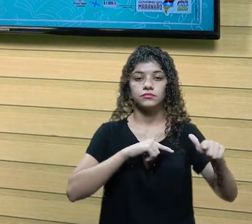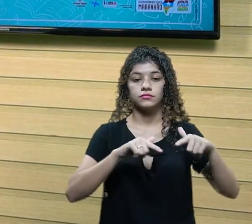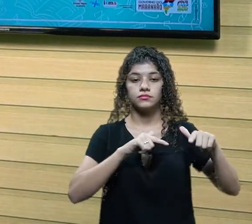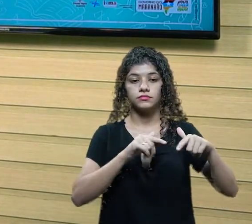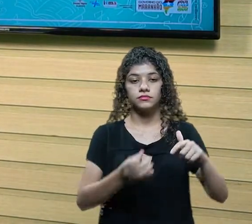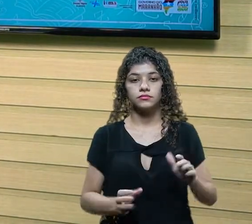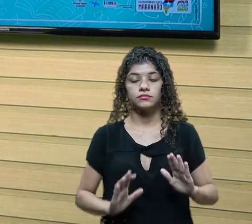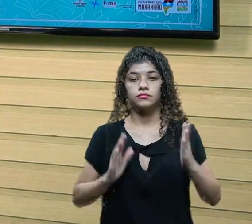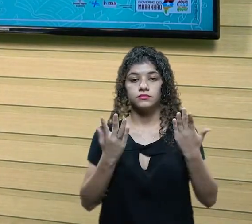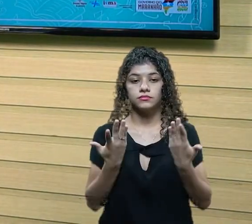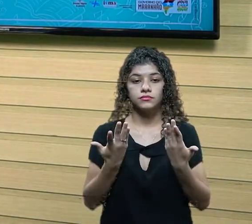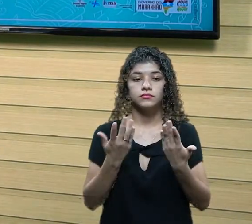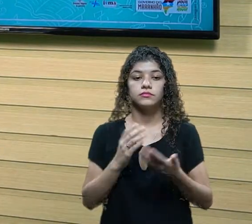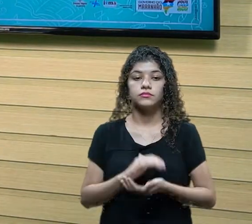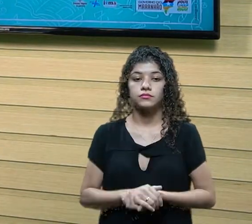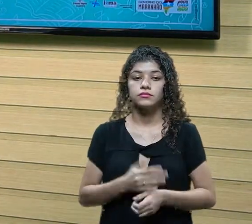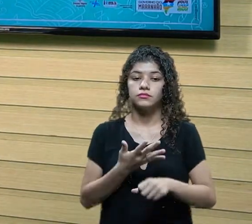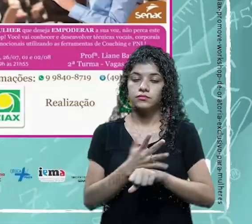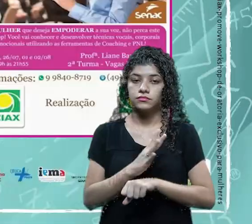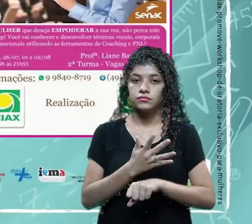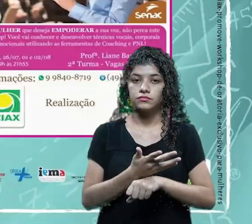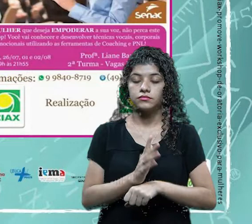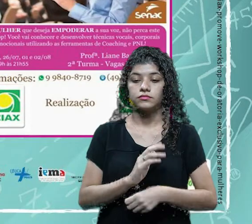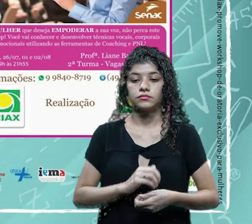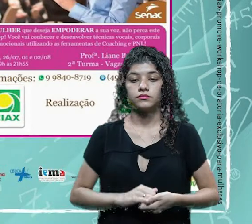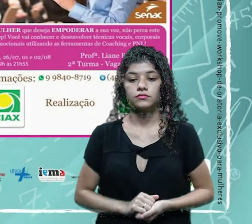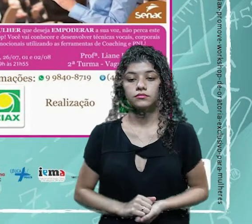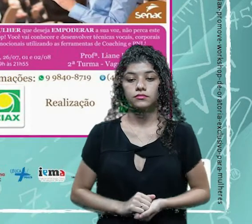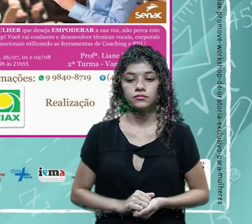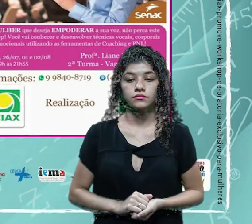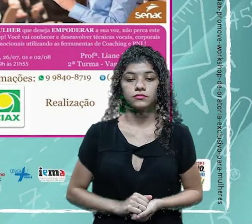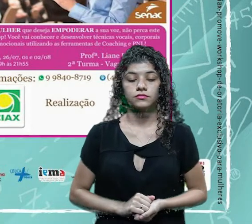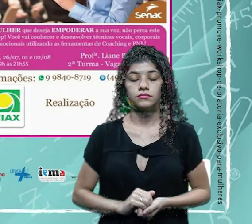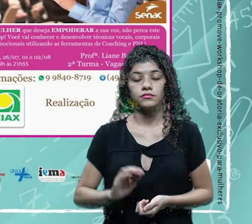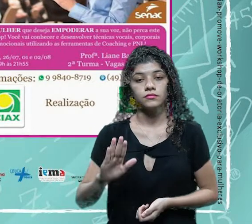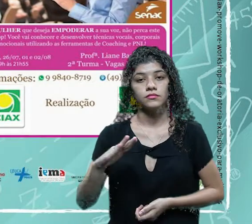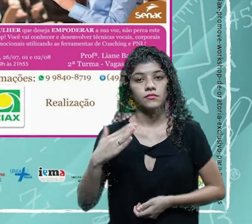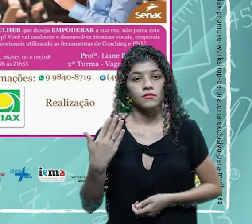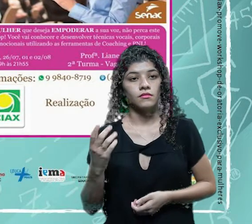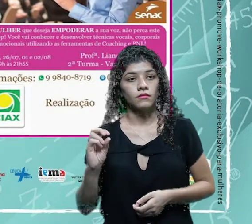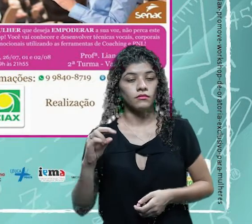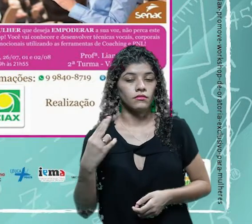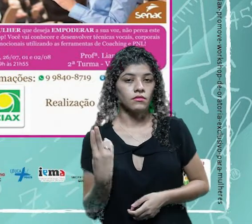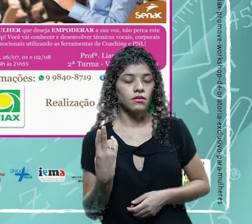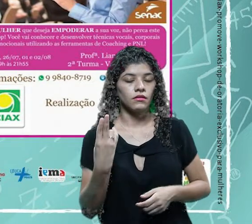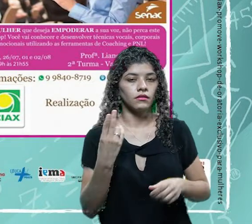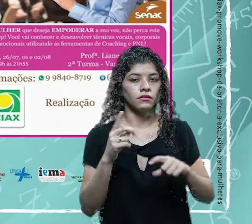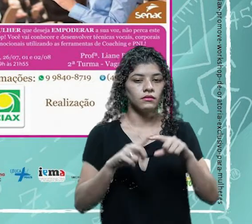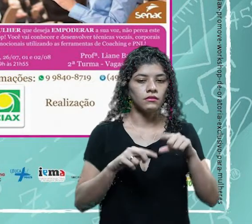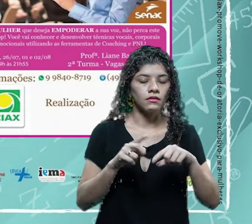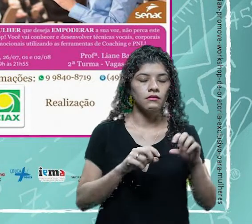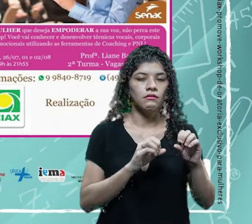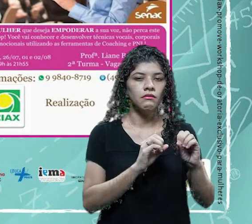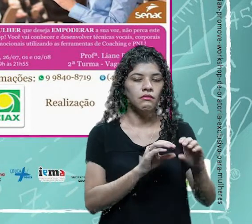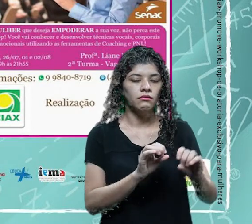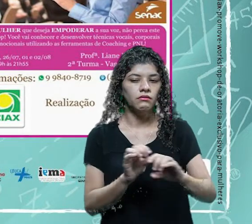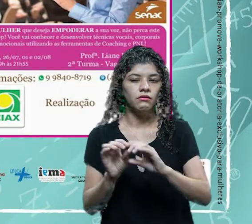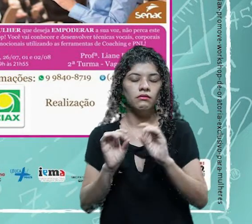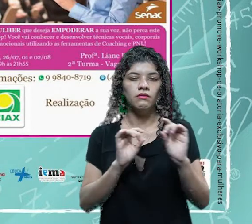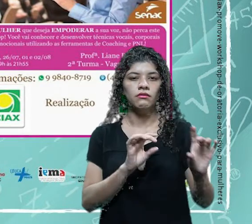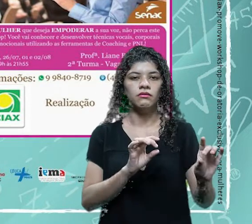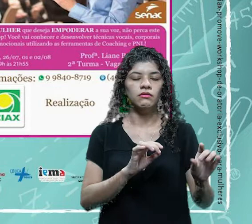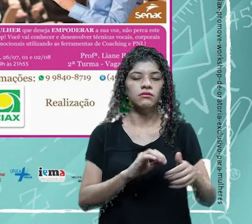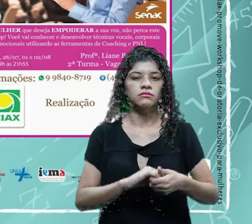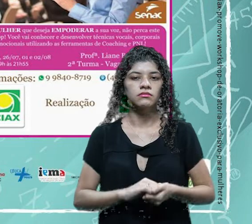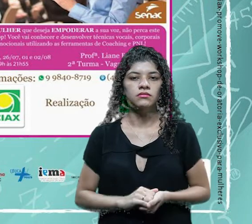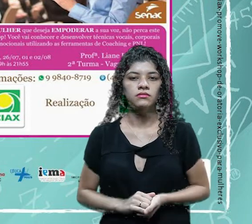eu vou fazer um workshop com a prática ou lançar um produto um serviço também existe